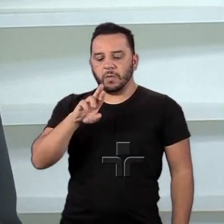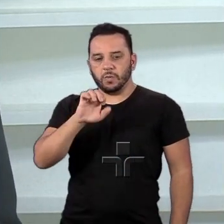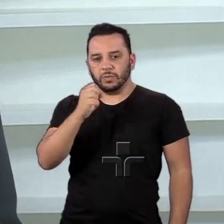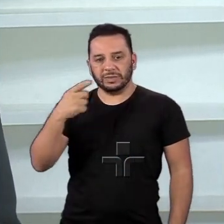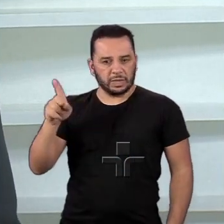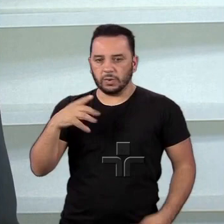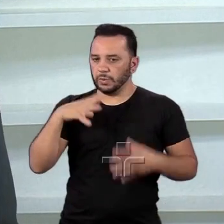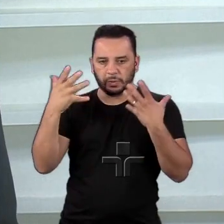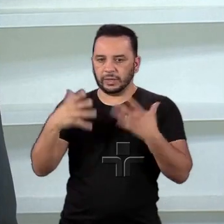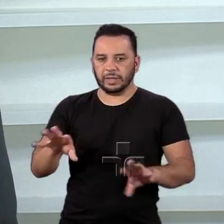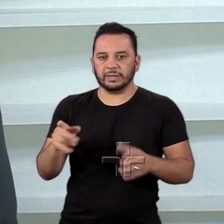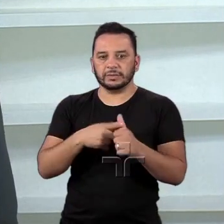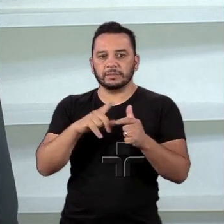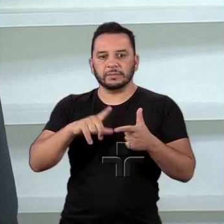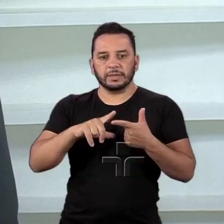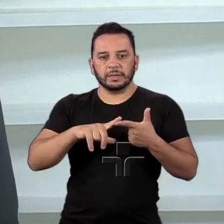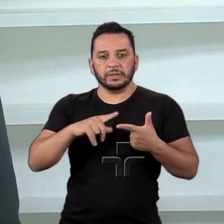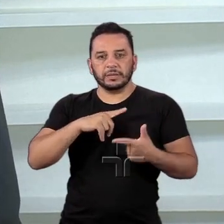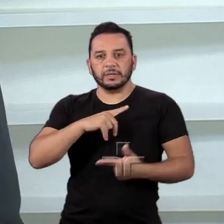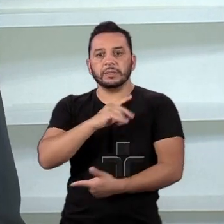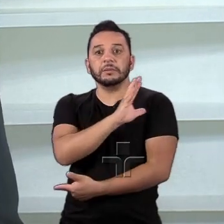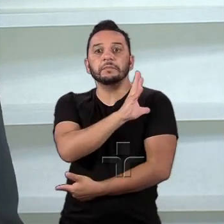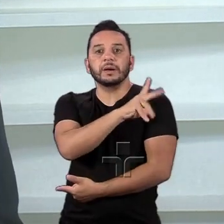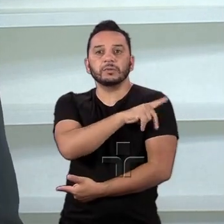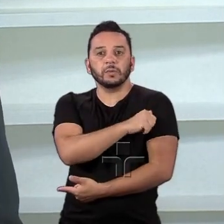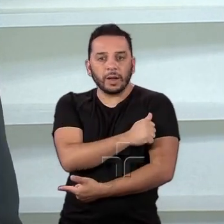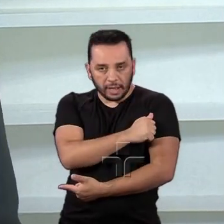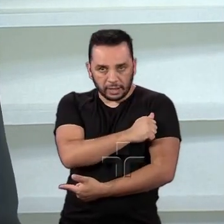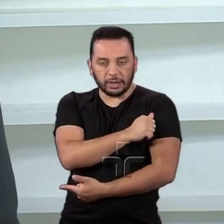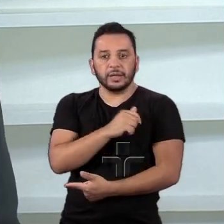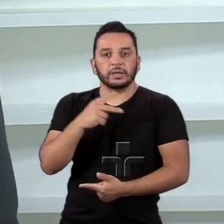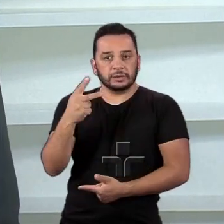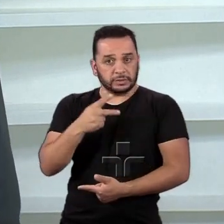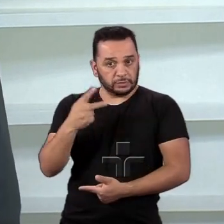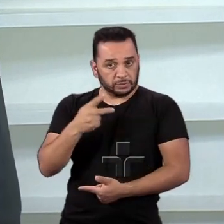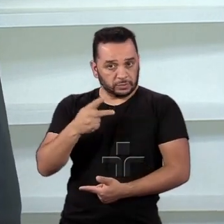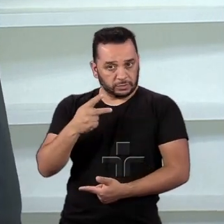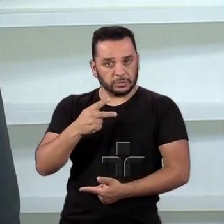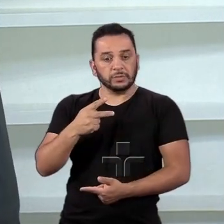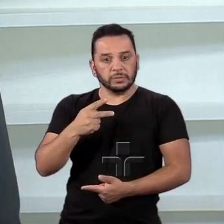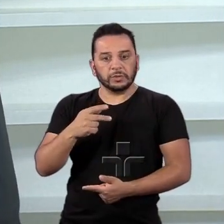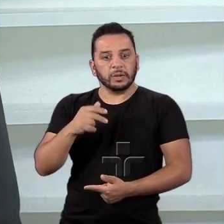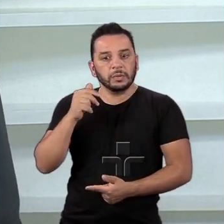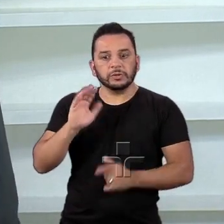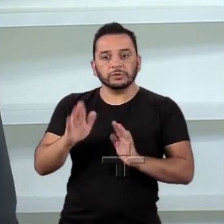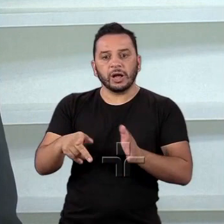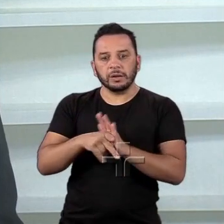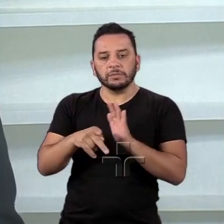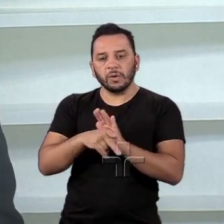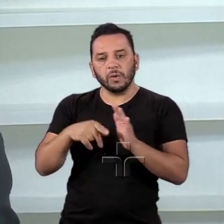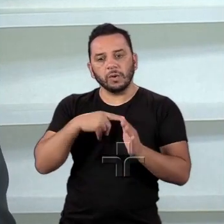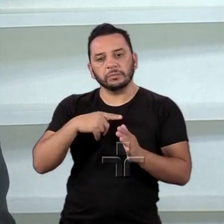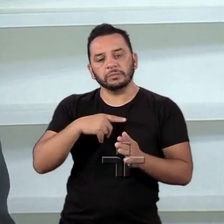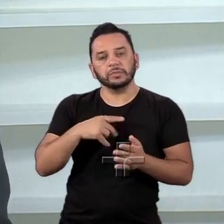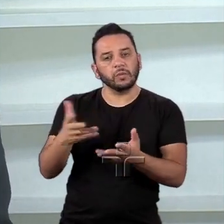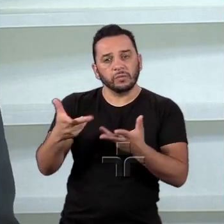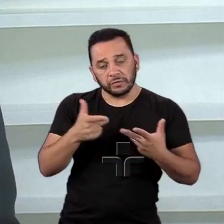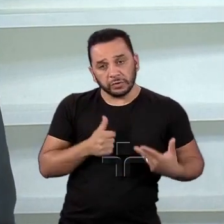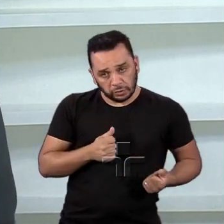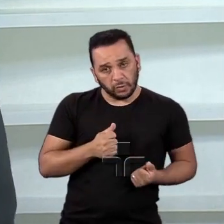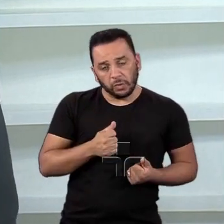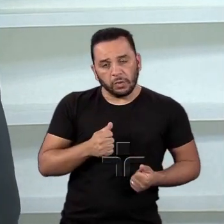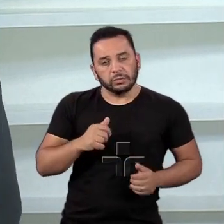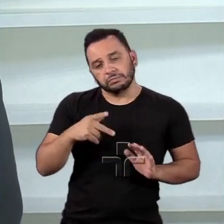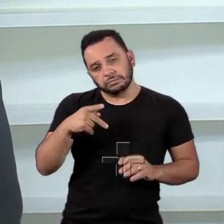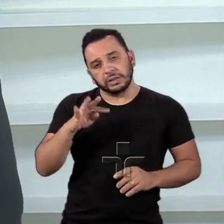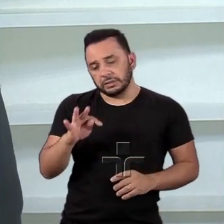Dávila, vice na chapa de Fernando Haddad. O general pediu em e-mail para os eleitores acessarem os canais oficiais